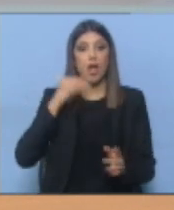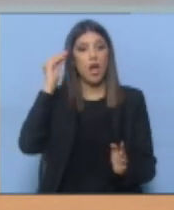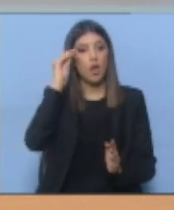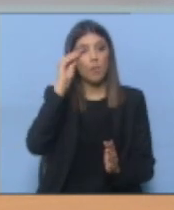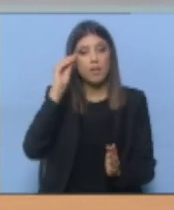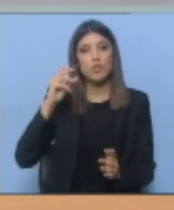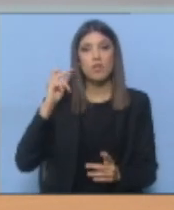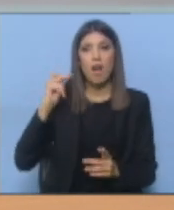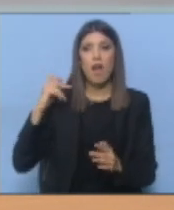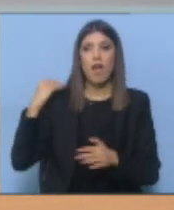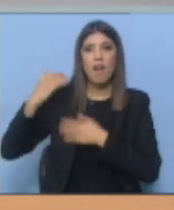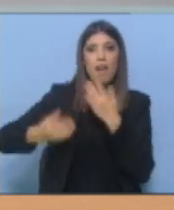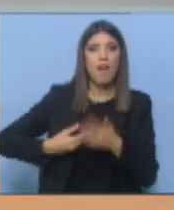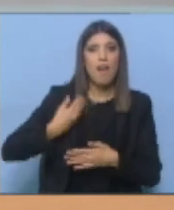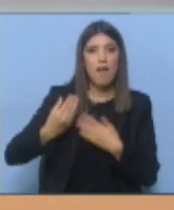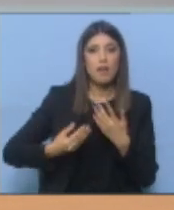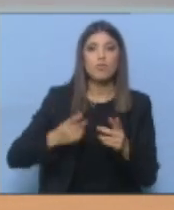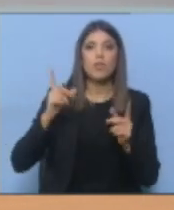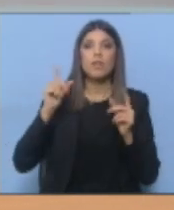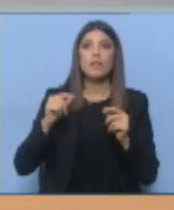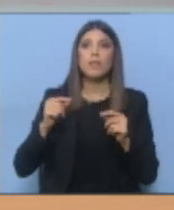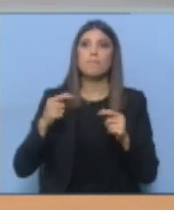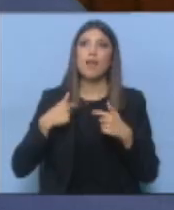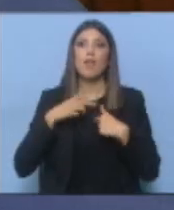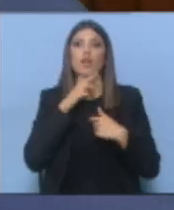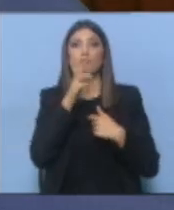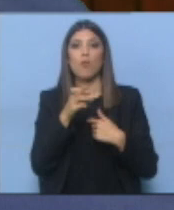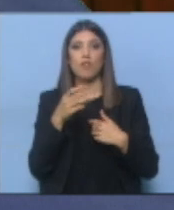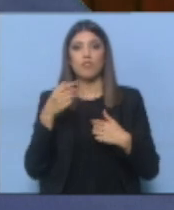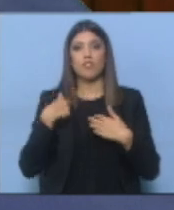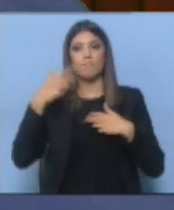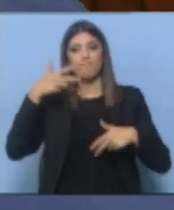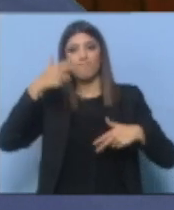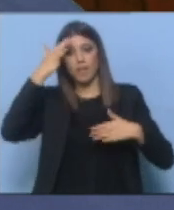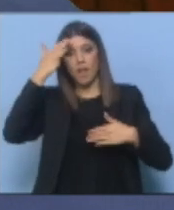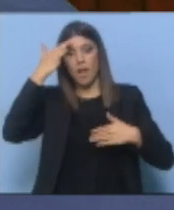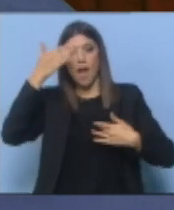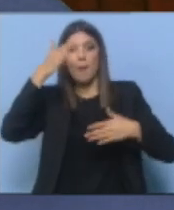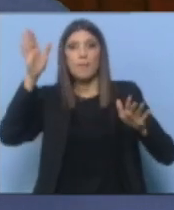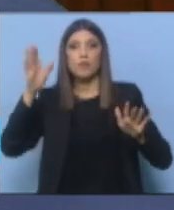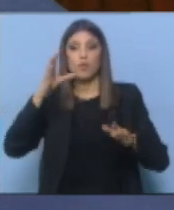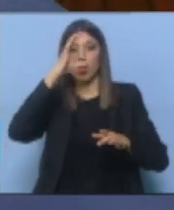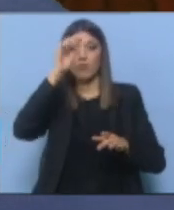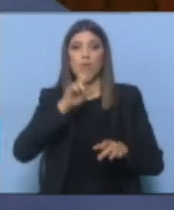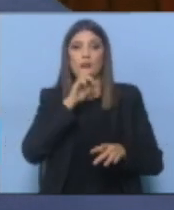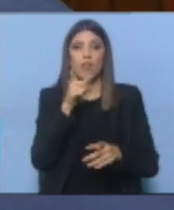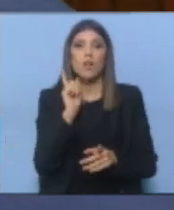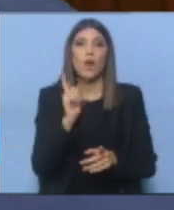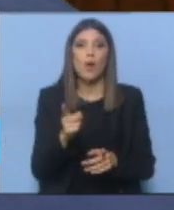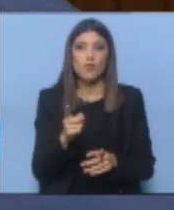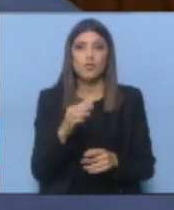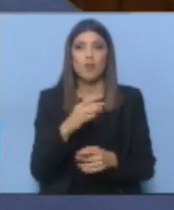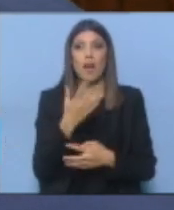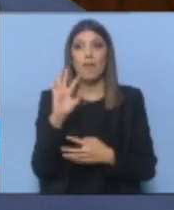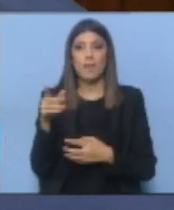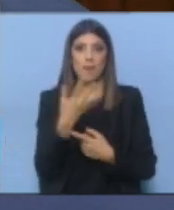dos anos e qual é que foi também a abertura ou a resposta do Governo para essas questões. Esta é também